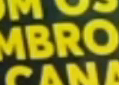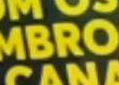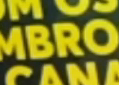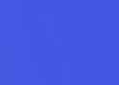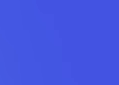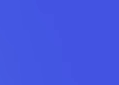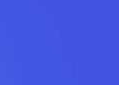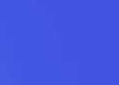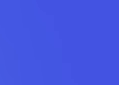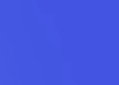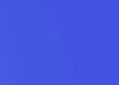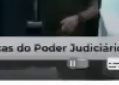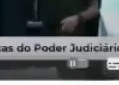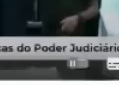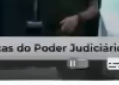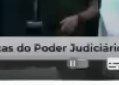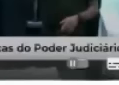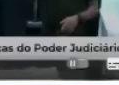vamos ver juntos